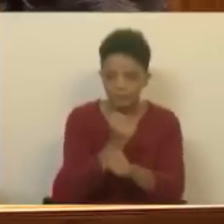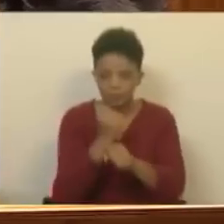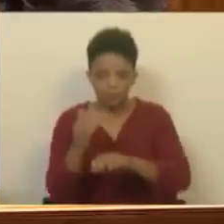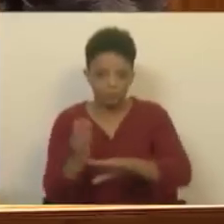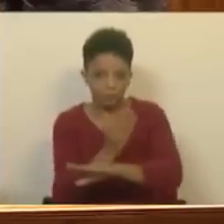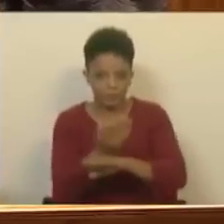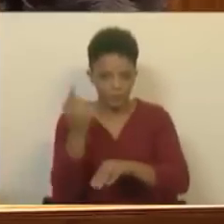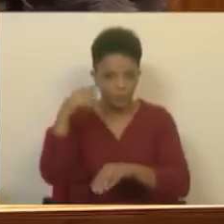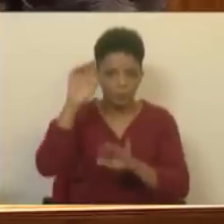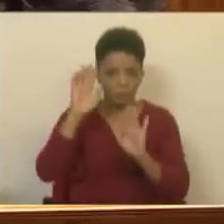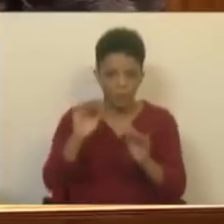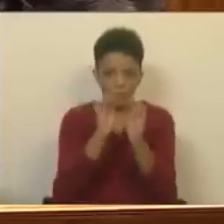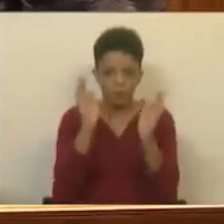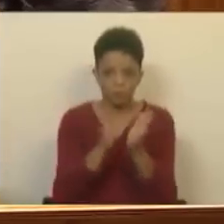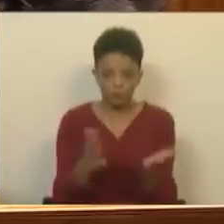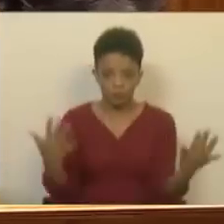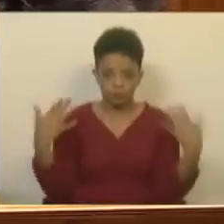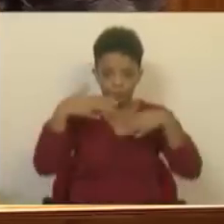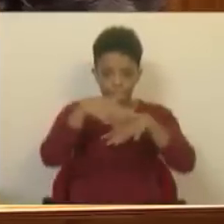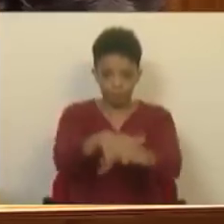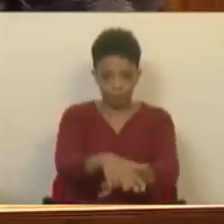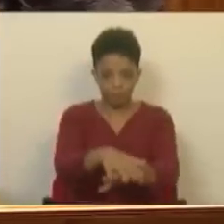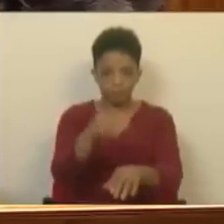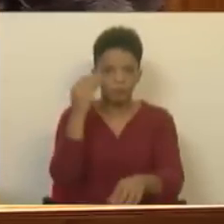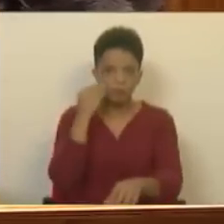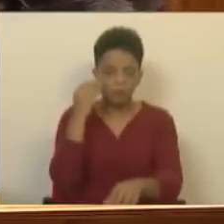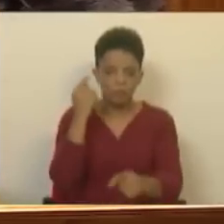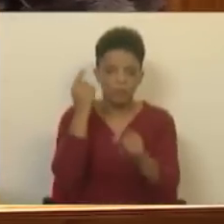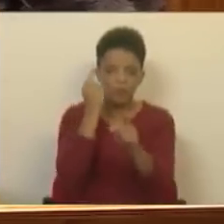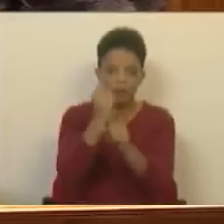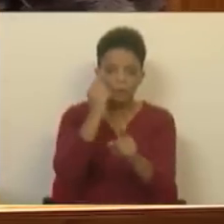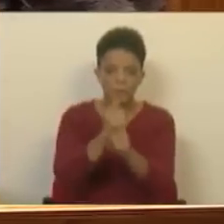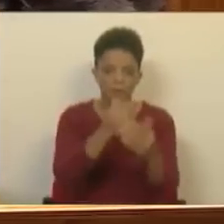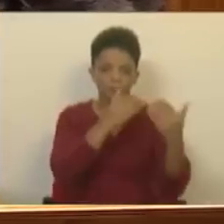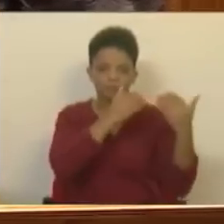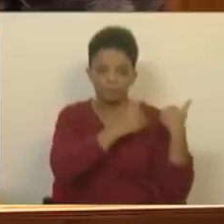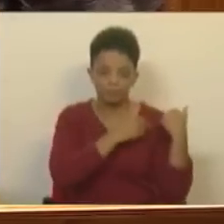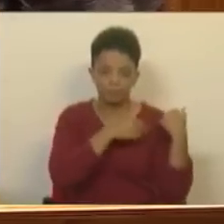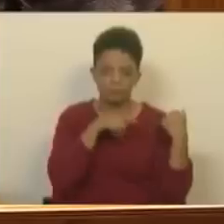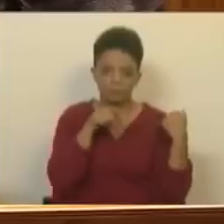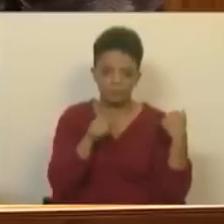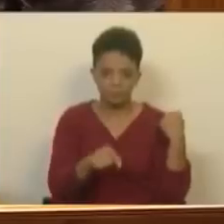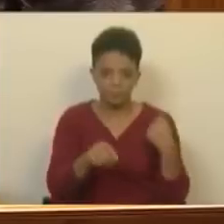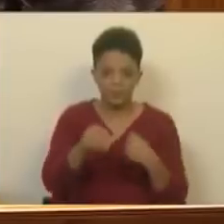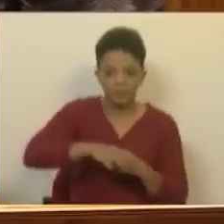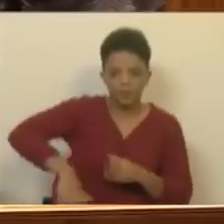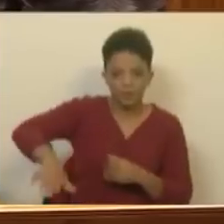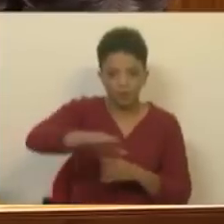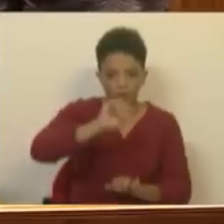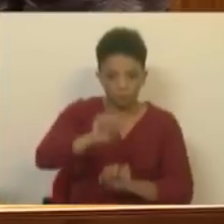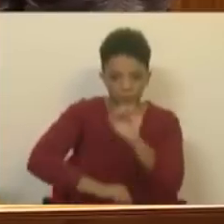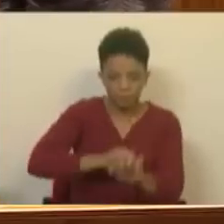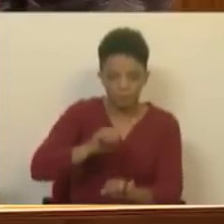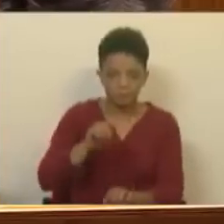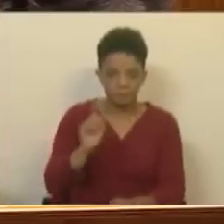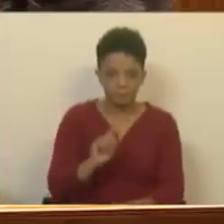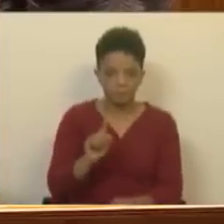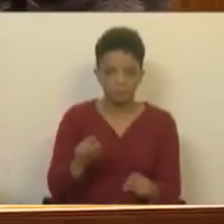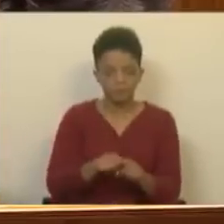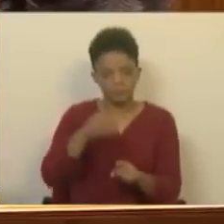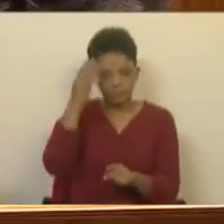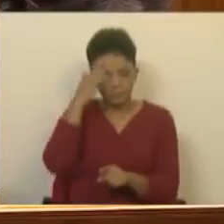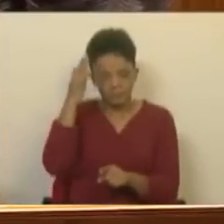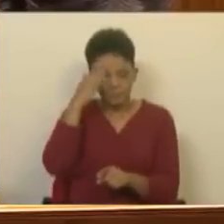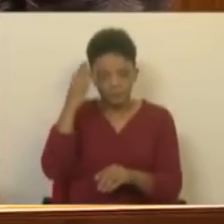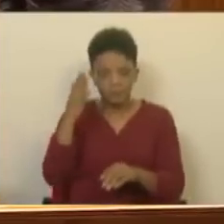mas tratos que eles sejam todos integrados sobre o mesmo chapéu nas respectivas regiões e não com as suas